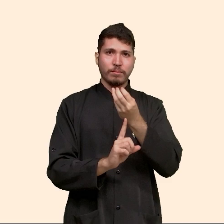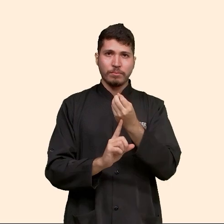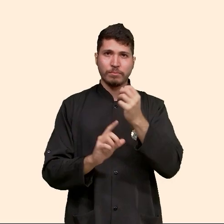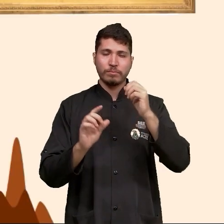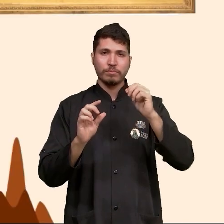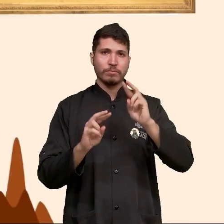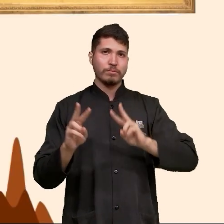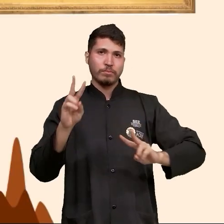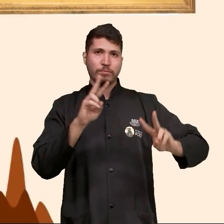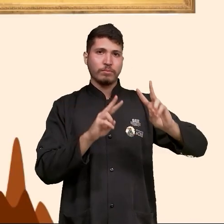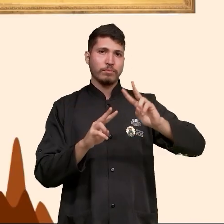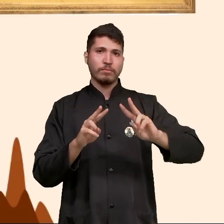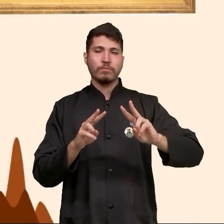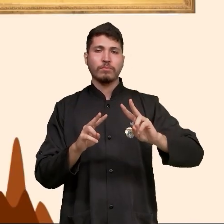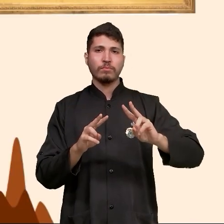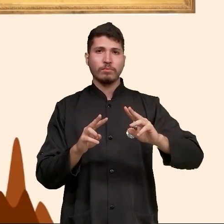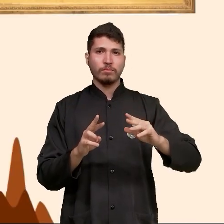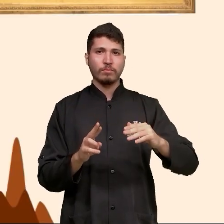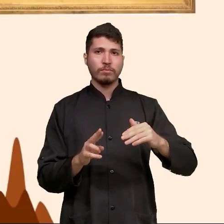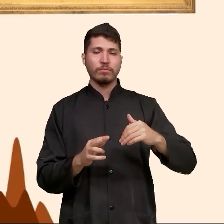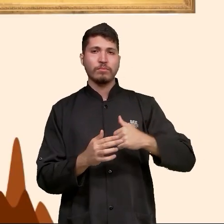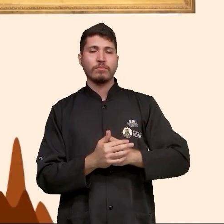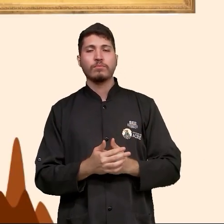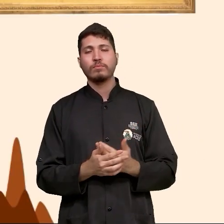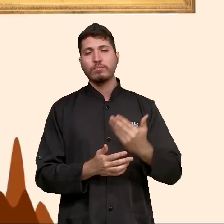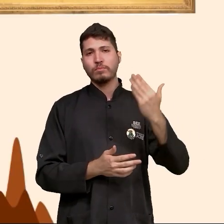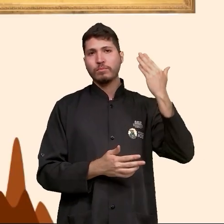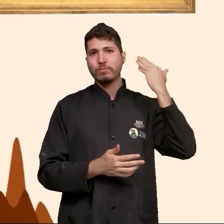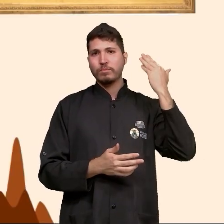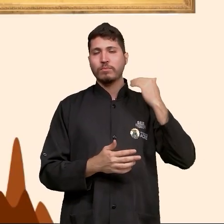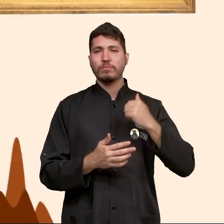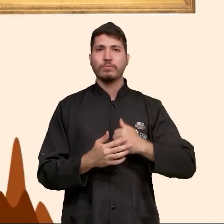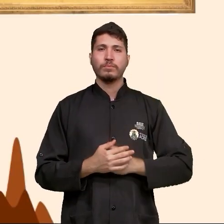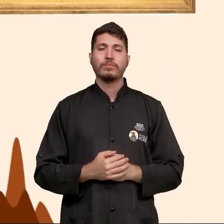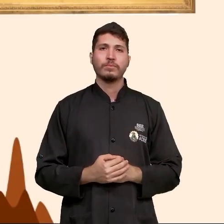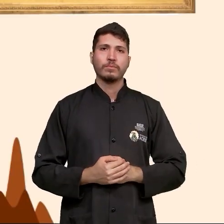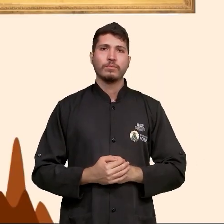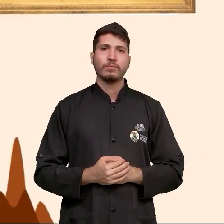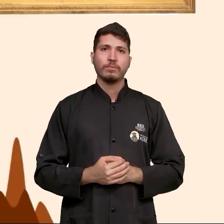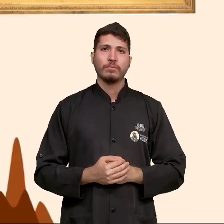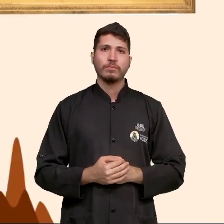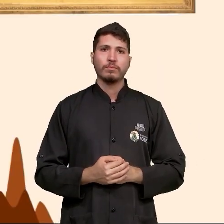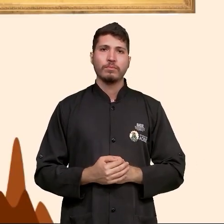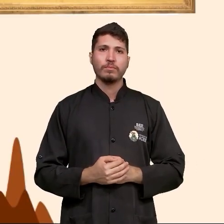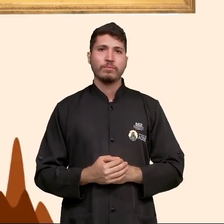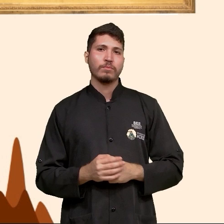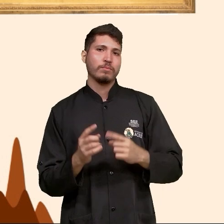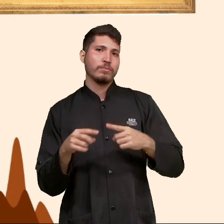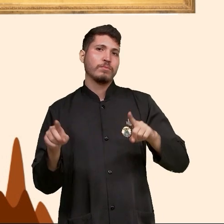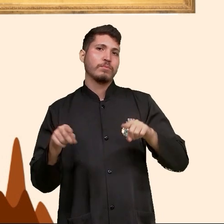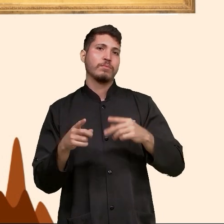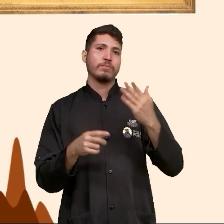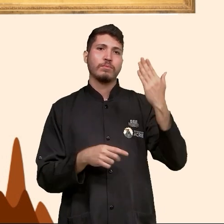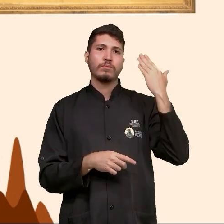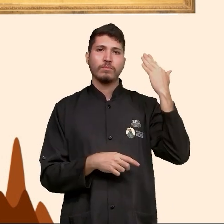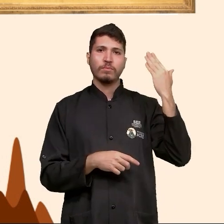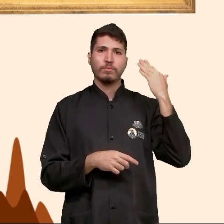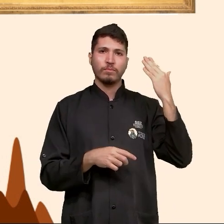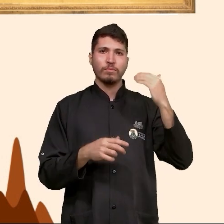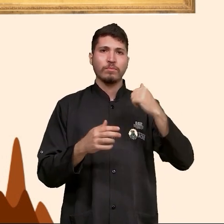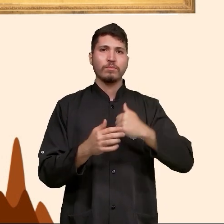na antiguidade. Já a música na antiguidade, ela fazia parte de cerimônias religiosas